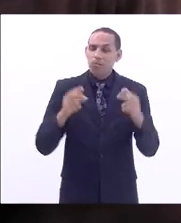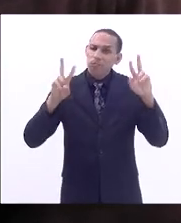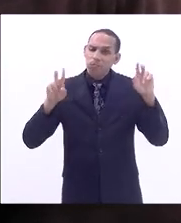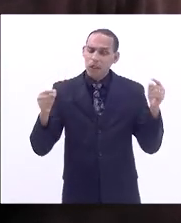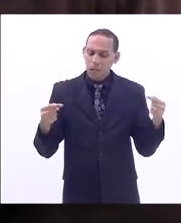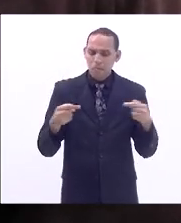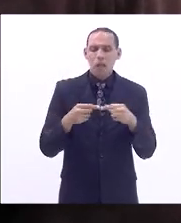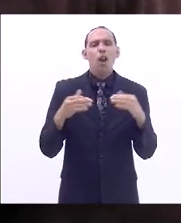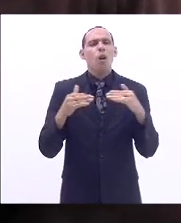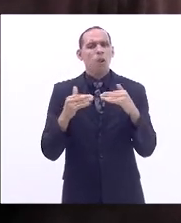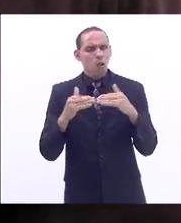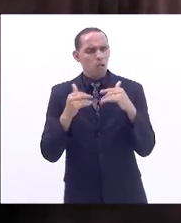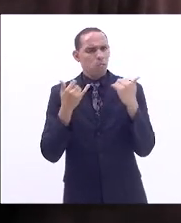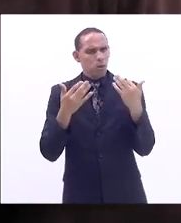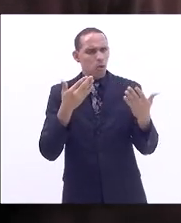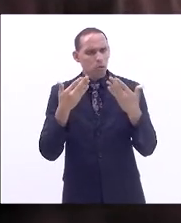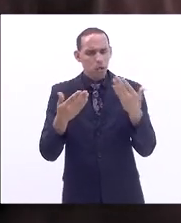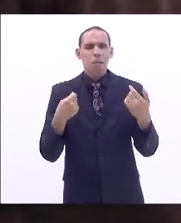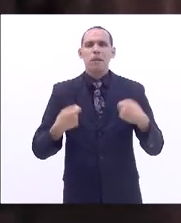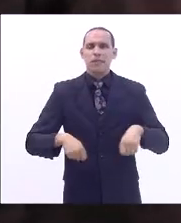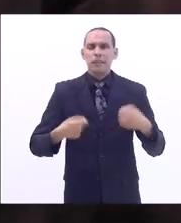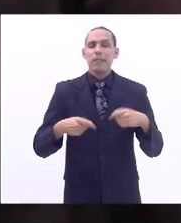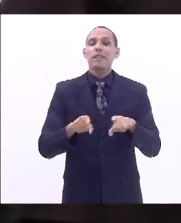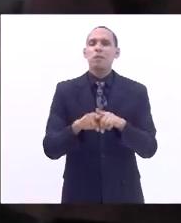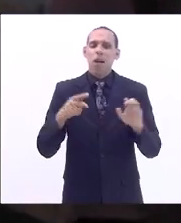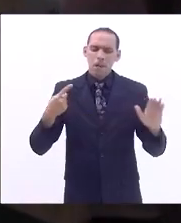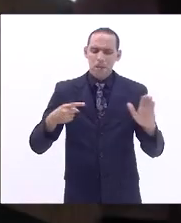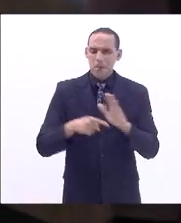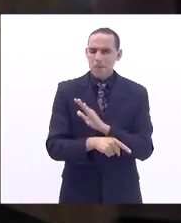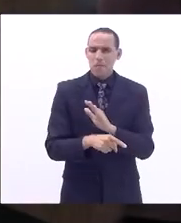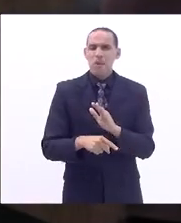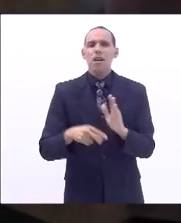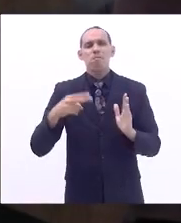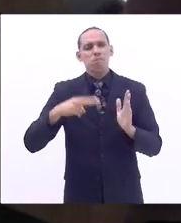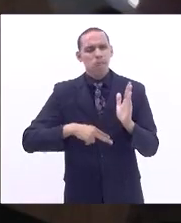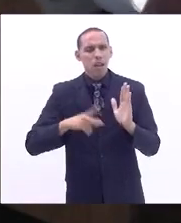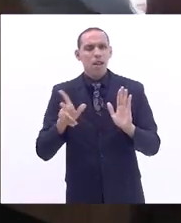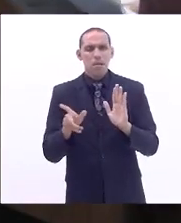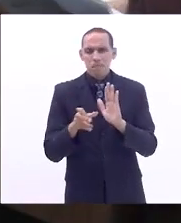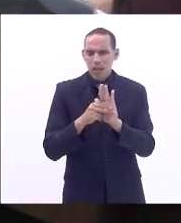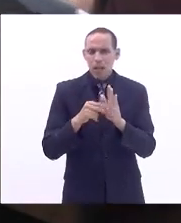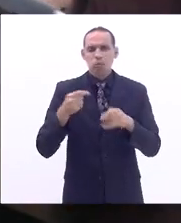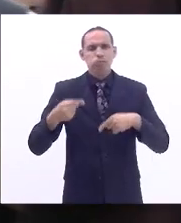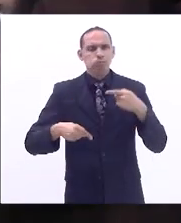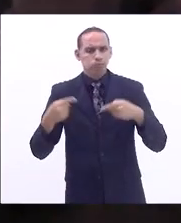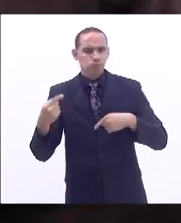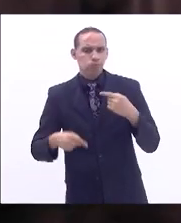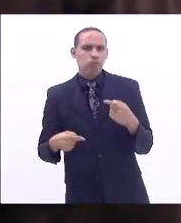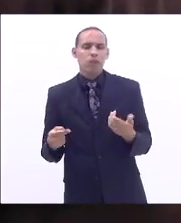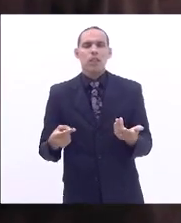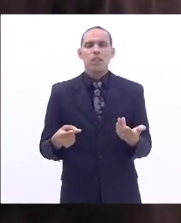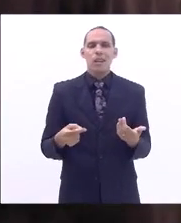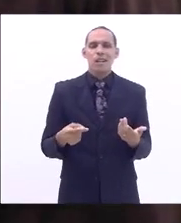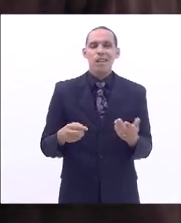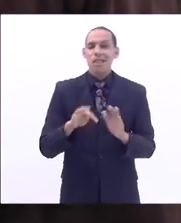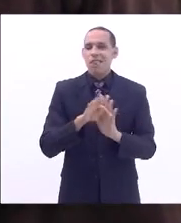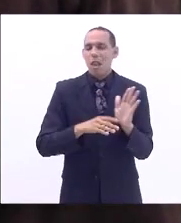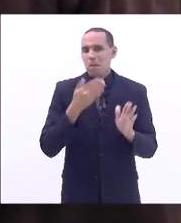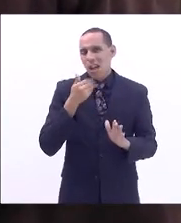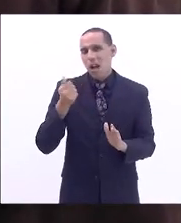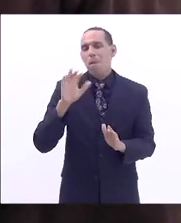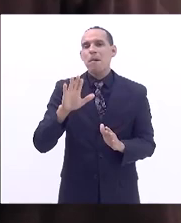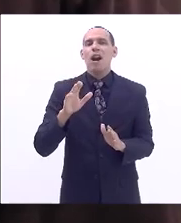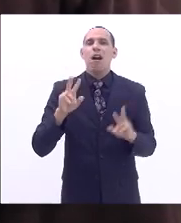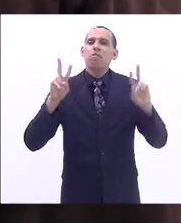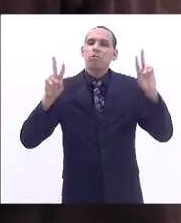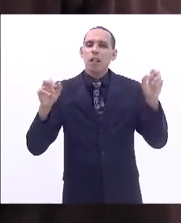concordo com a audiência com quanto que a precisa programa aprofundar a partir da leitura das emendas função das emendas que tentar melhorar o texto mas o tema é